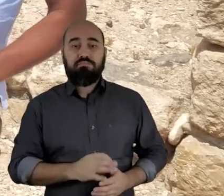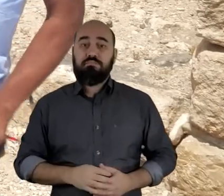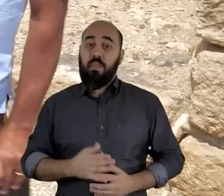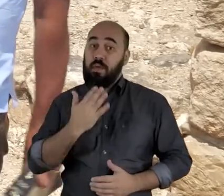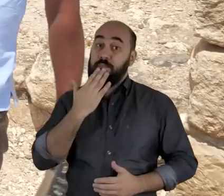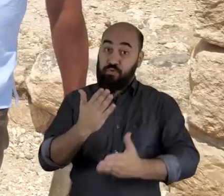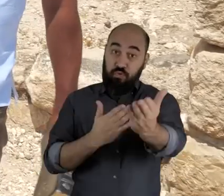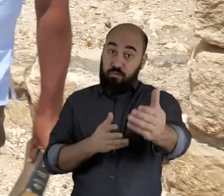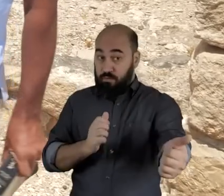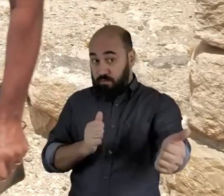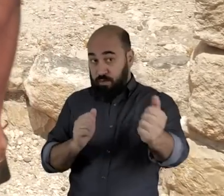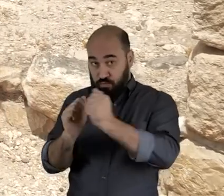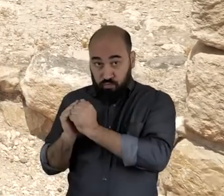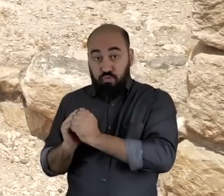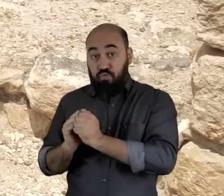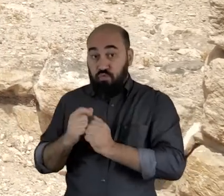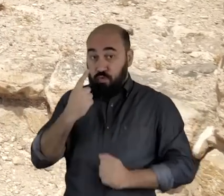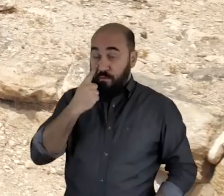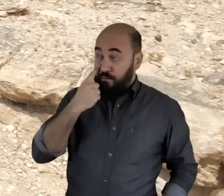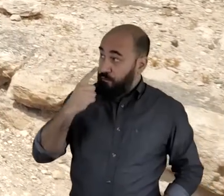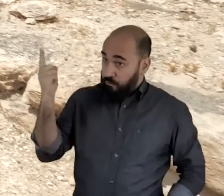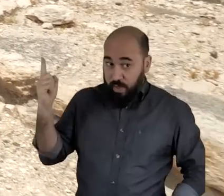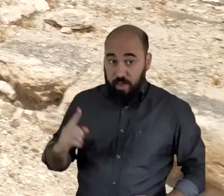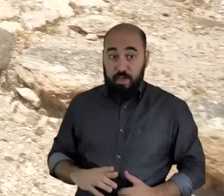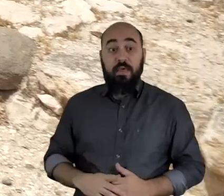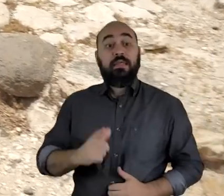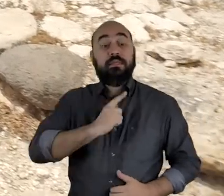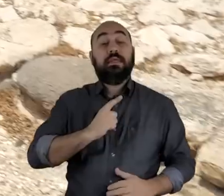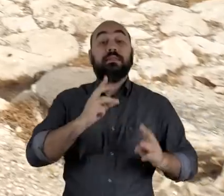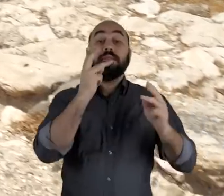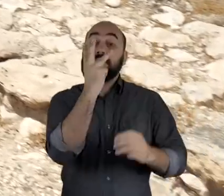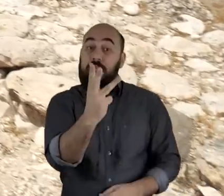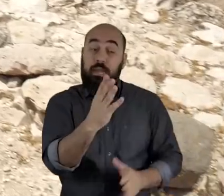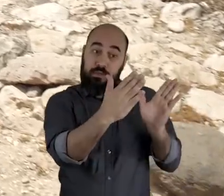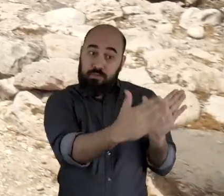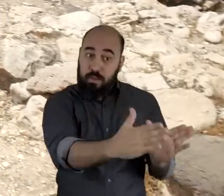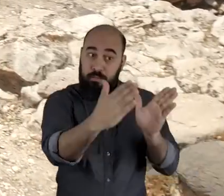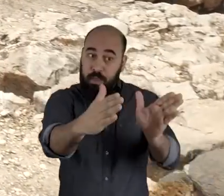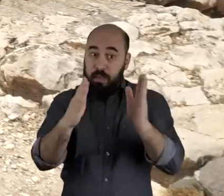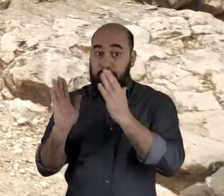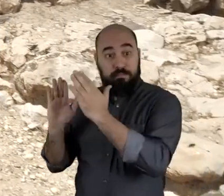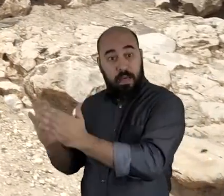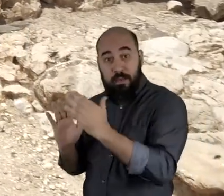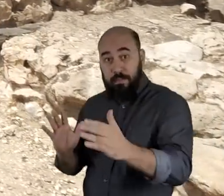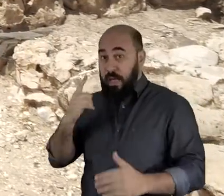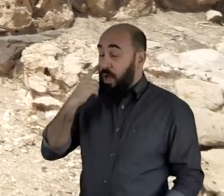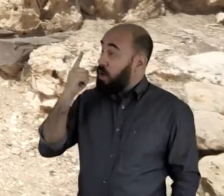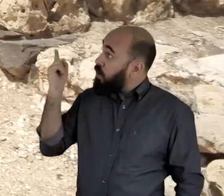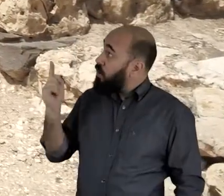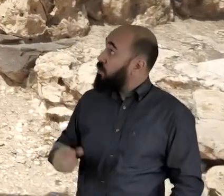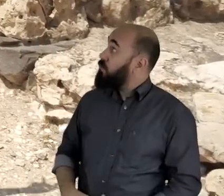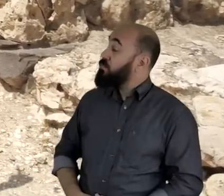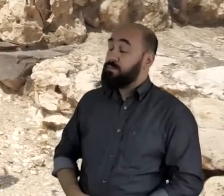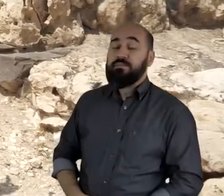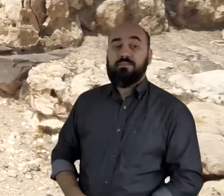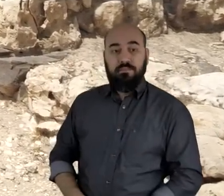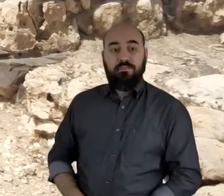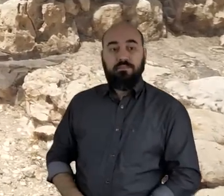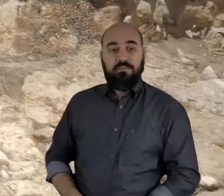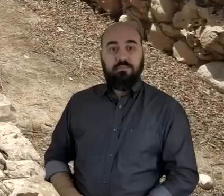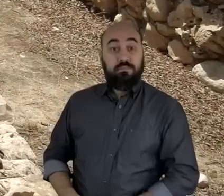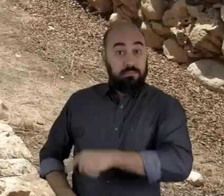eu vou pedir o pessoal de casa para nos acompanhar. Nós temos aqui 3 câmaras de um lado e 3 câmaras do